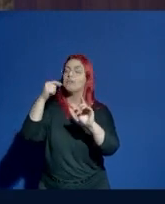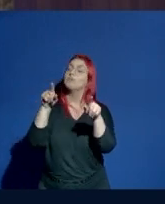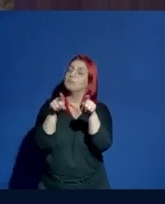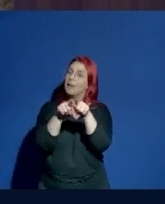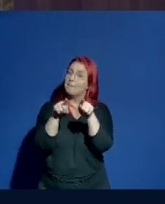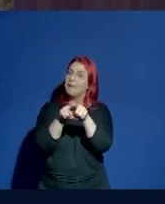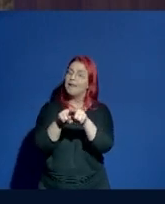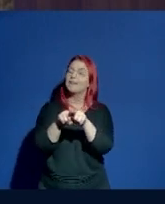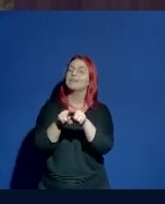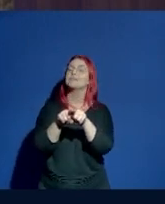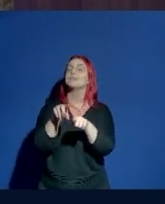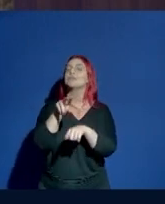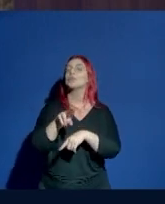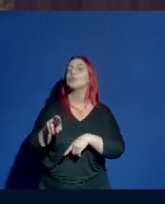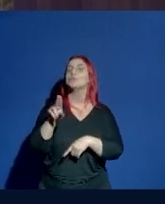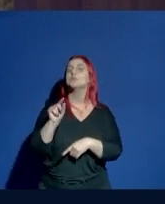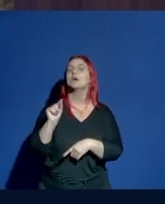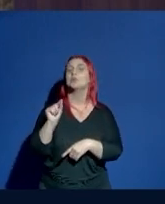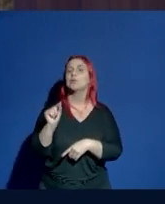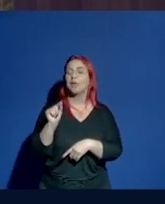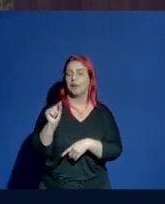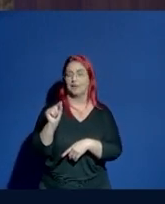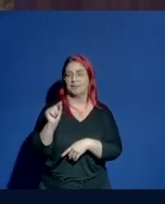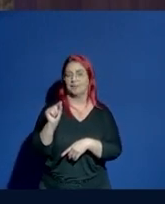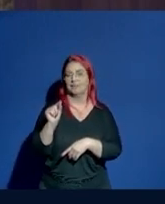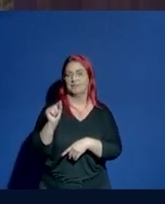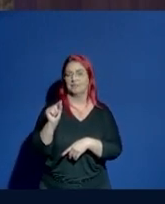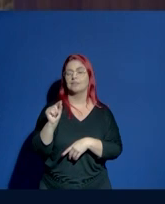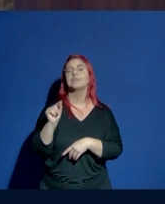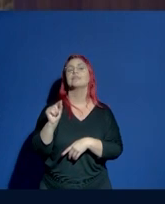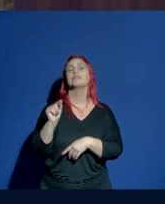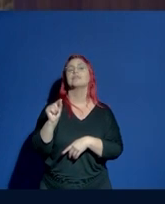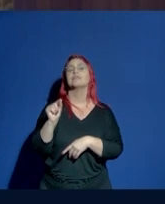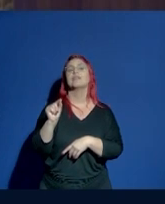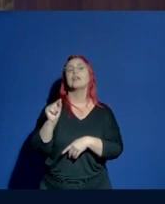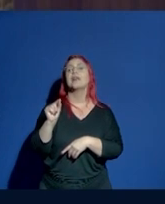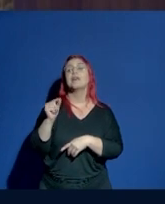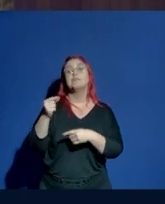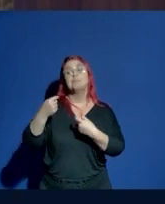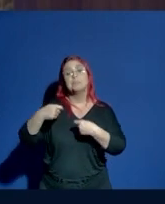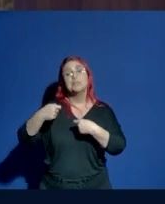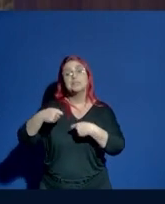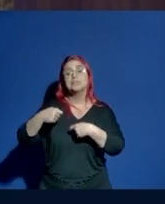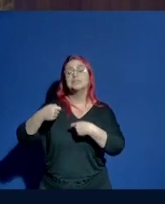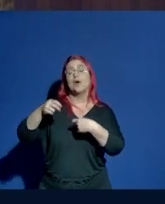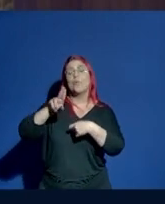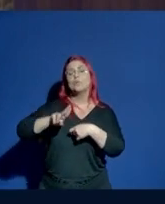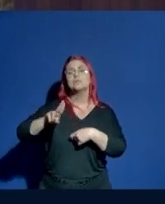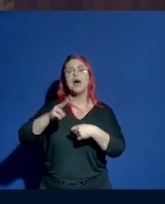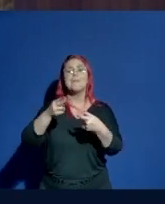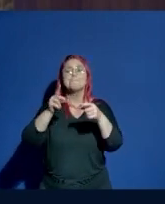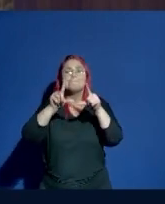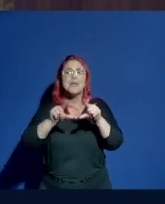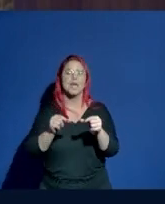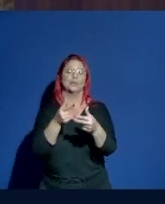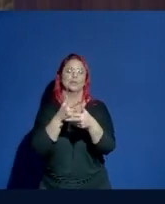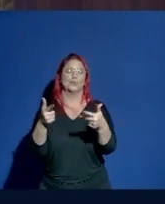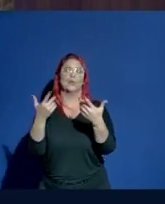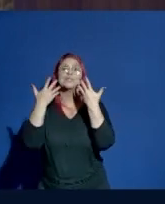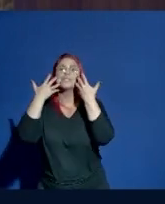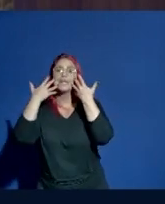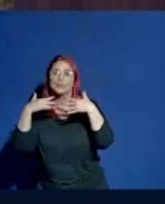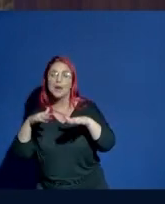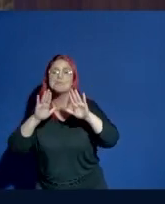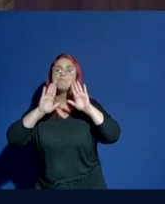mesmo tempo, usando cada vez menos recursos naturais e cada vez menos insumos, né? Essa